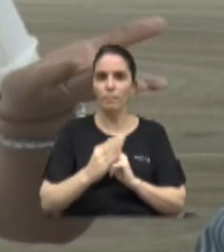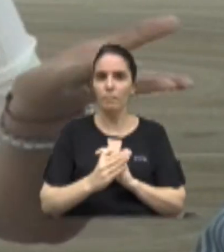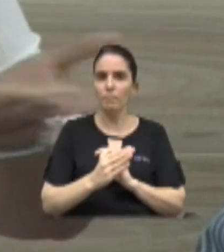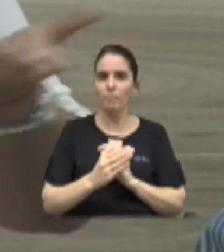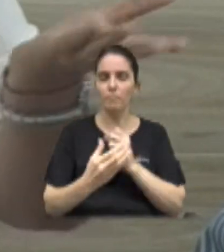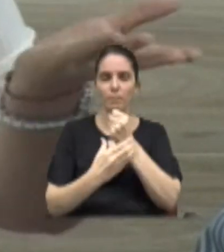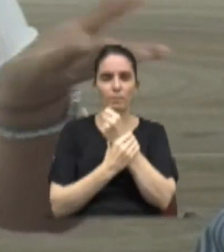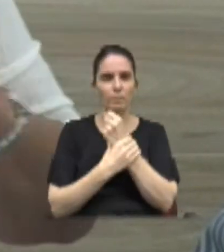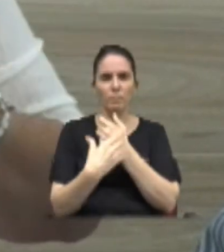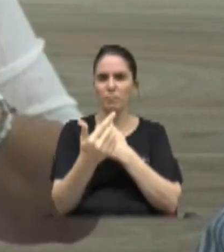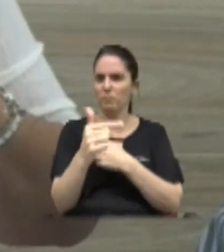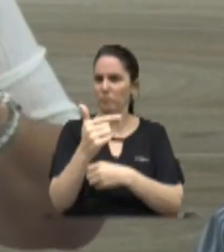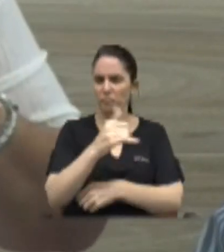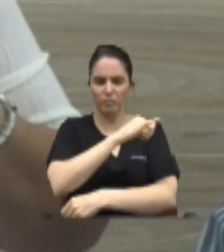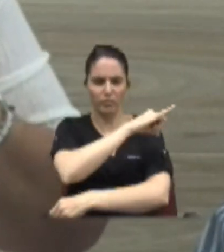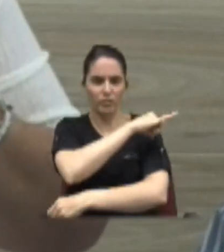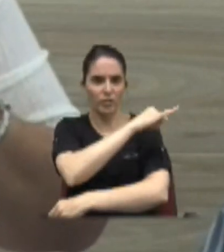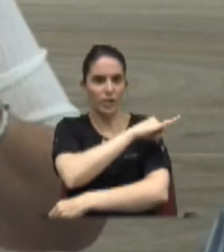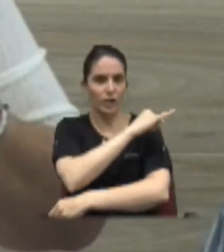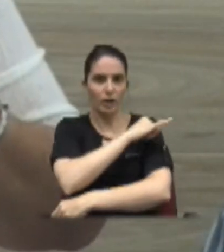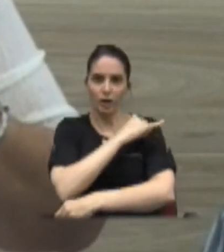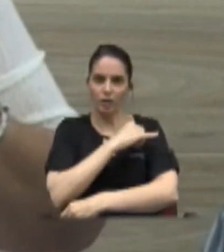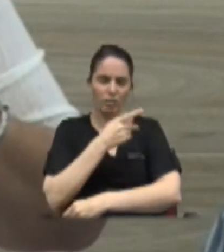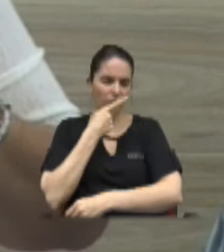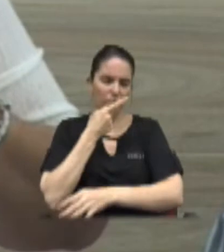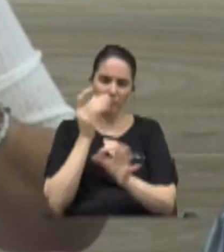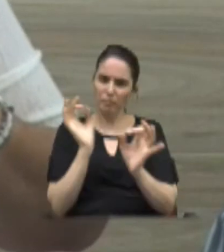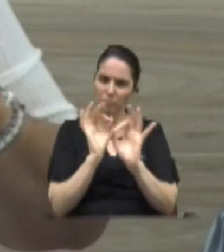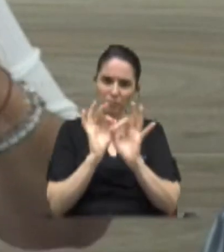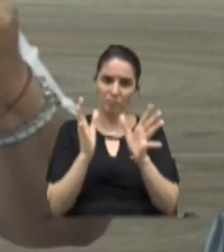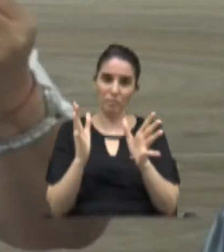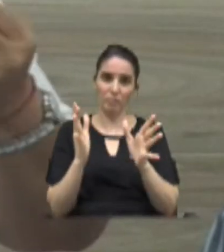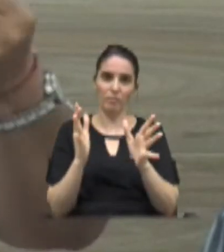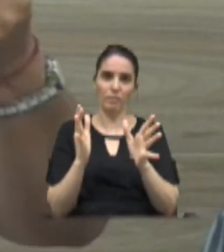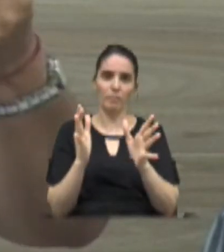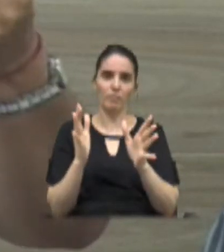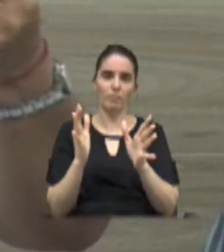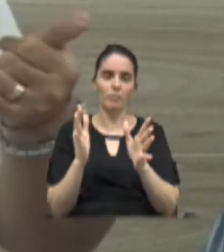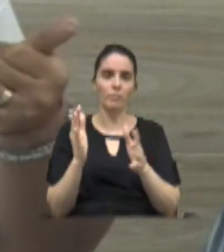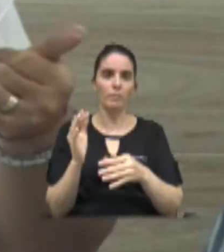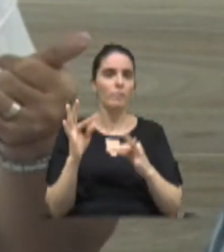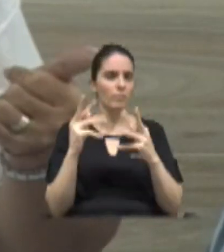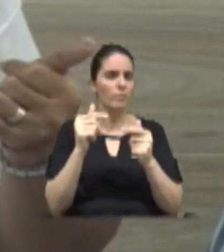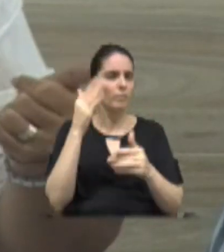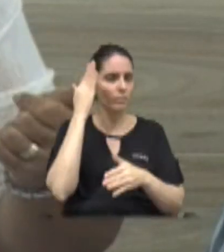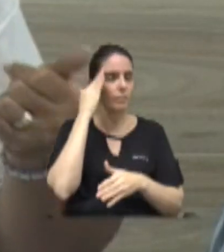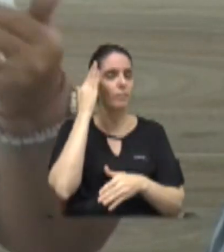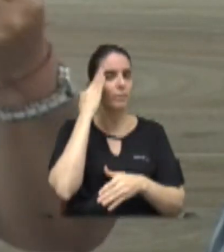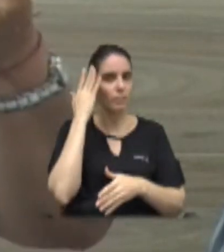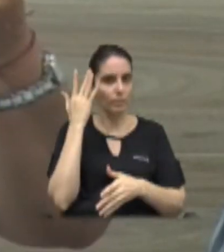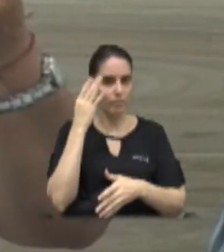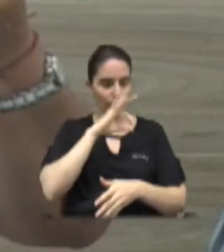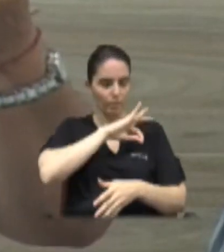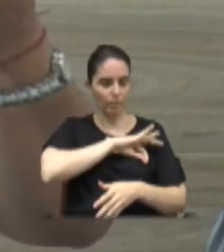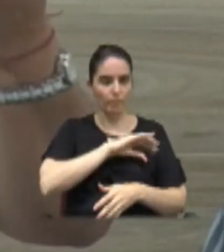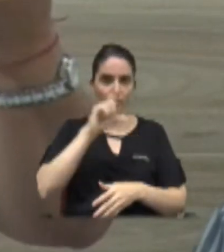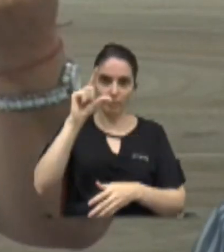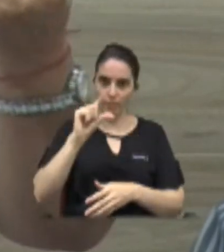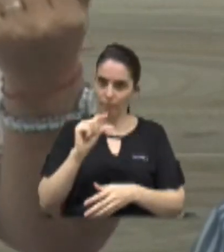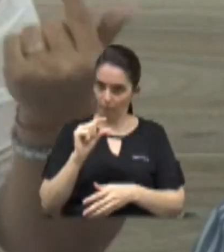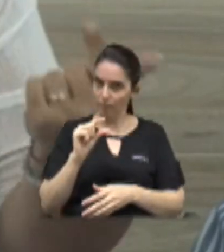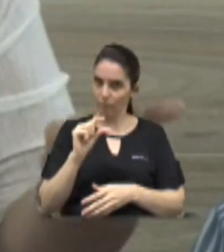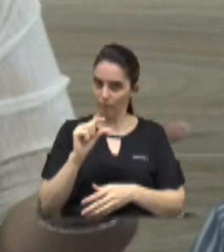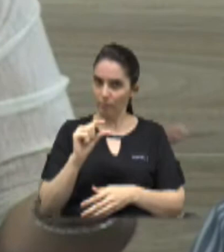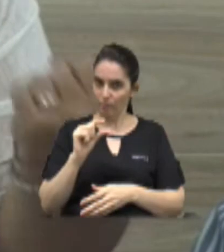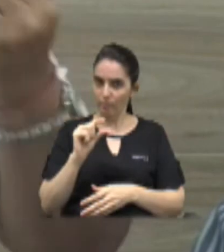insegurança, o Rio de Janeiro, não precisa a gente falar muito, né? Mas a gente sabe o pouco salário, a